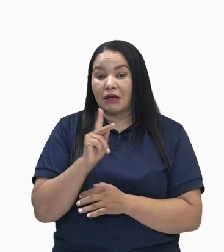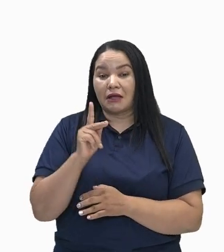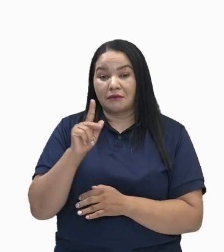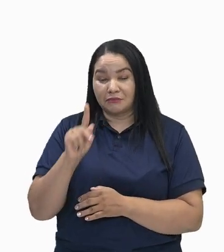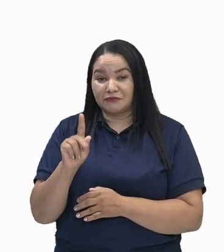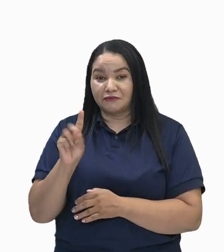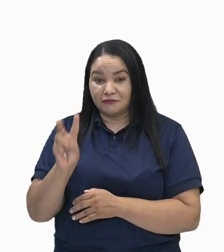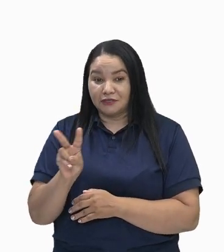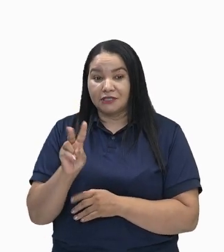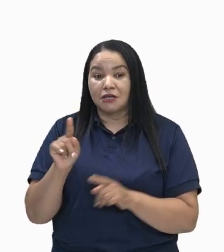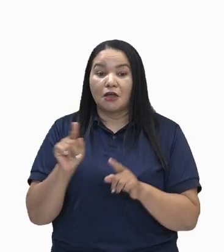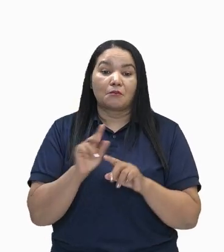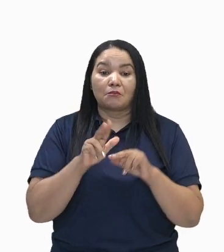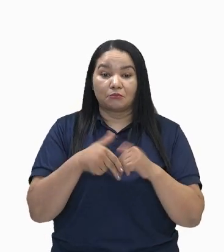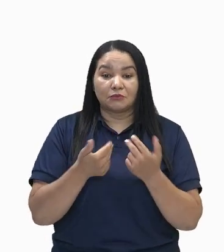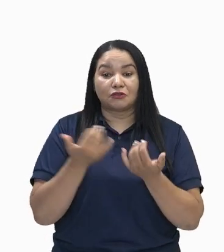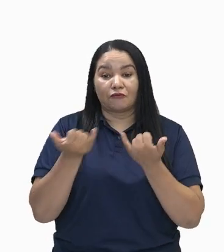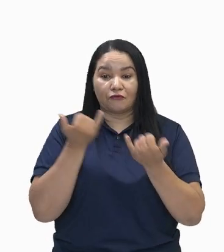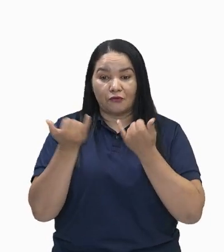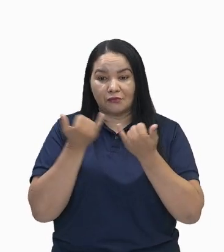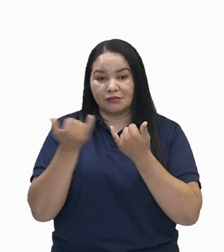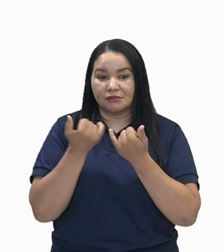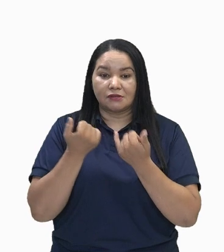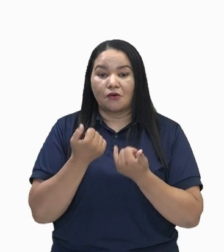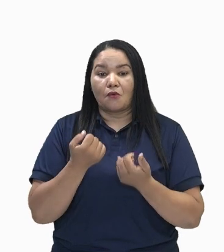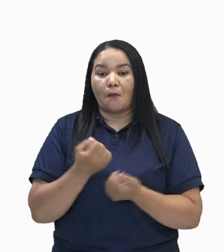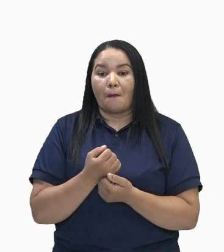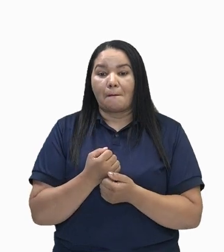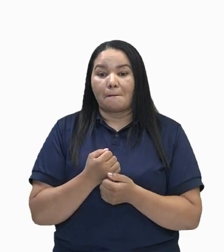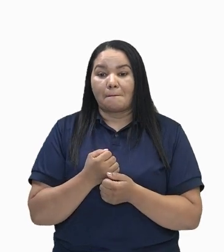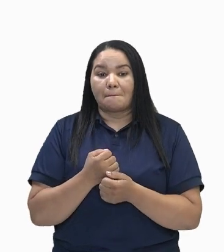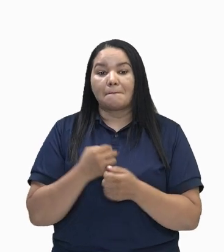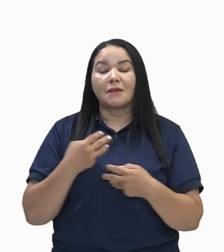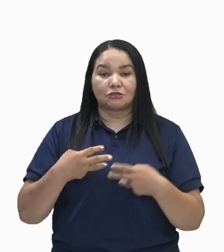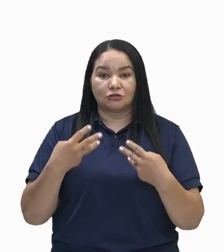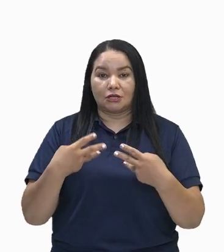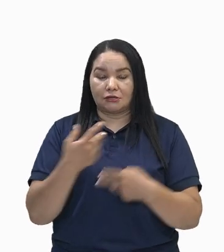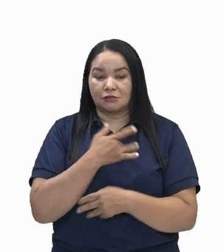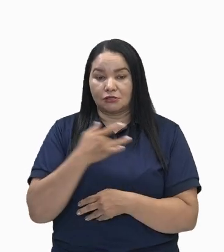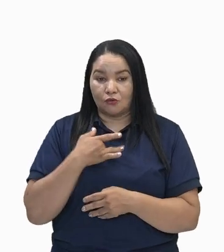boletim do Ministério da Saúde. 2003,